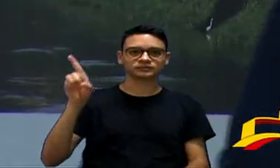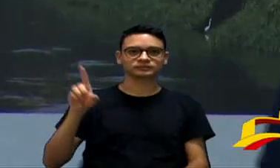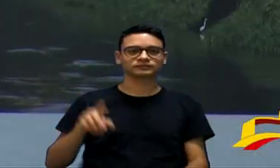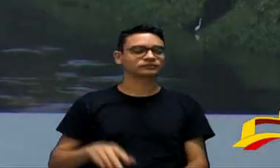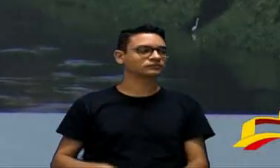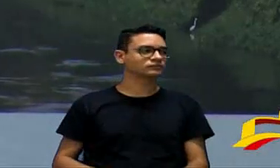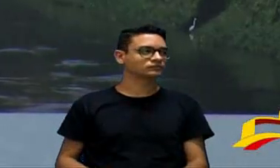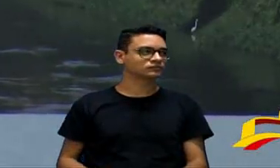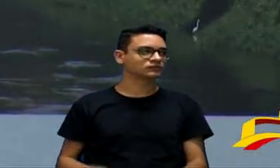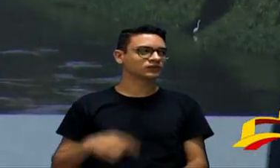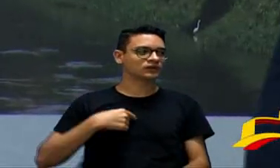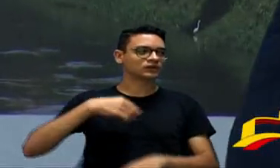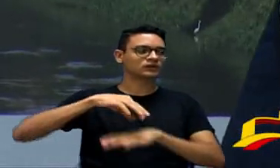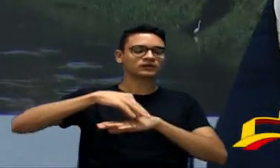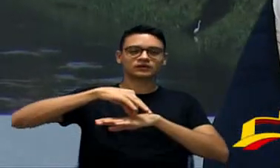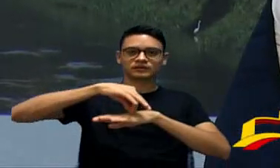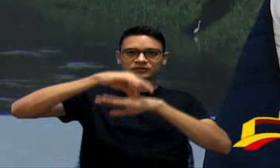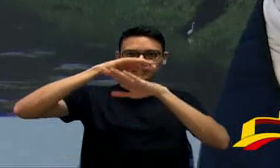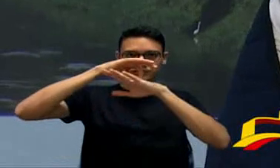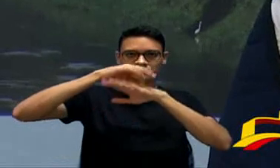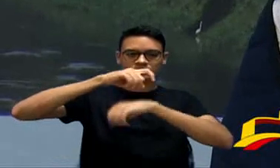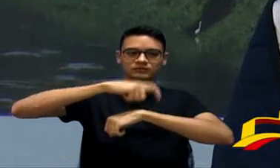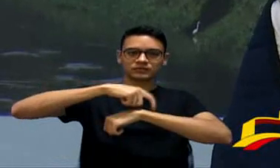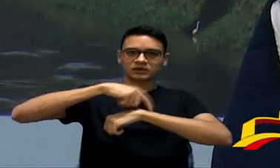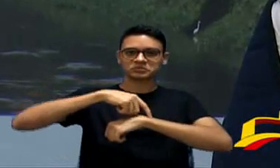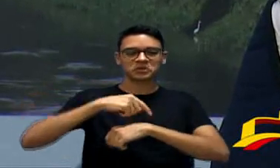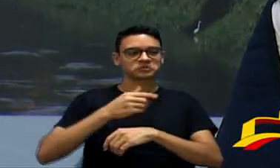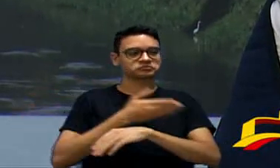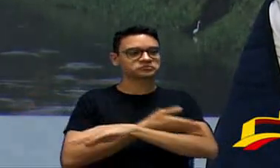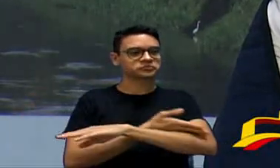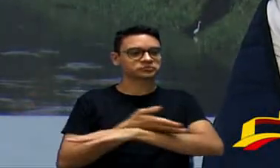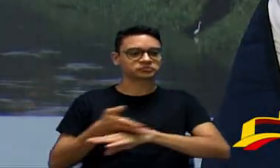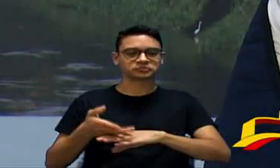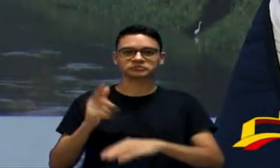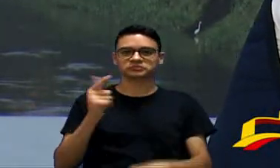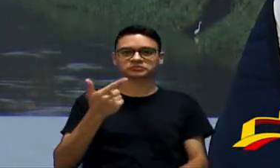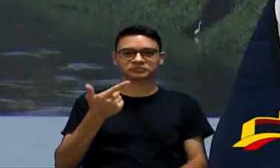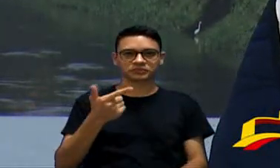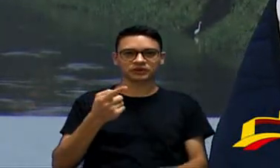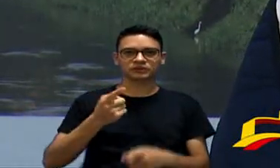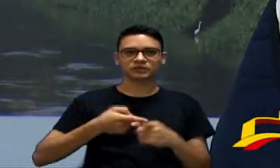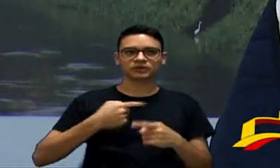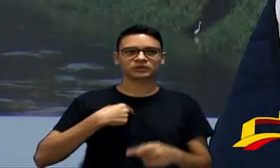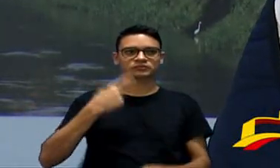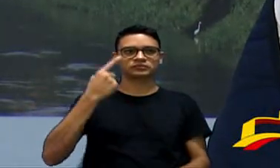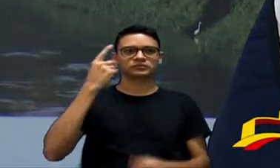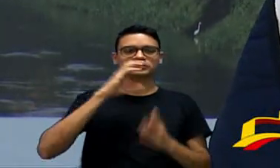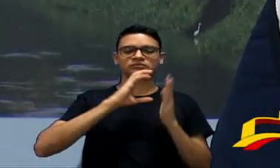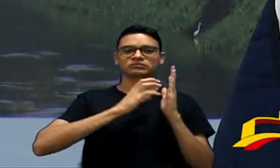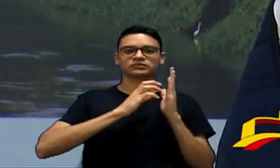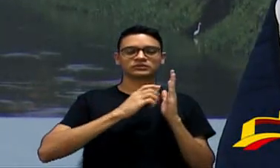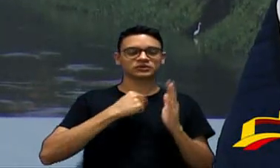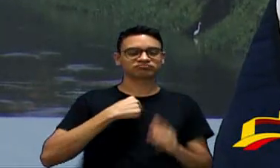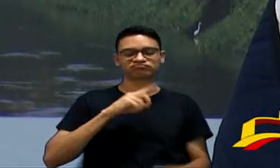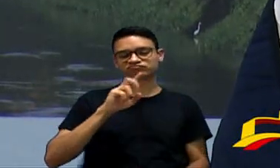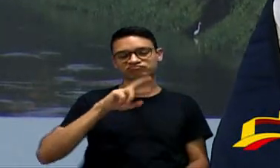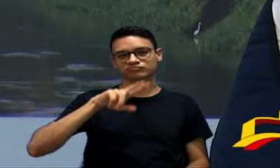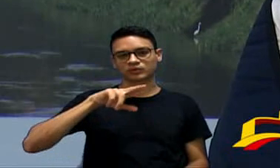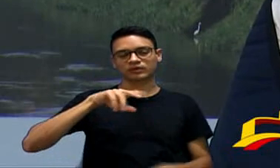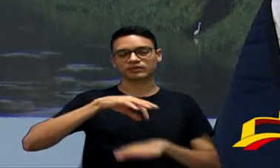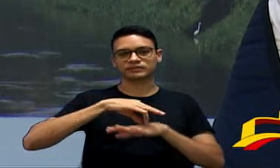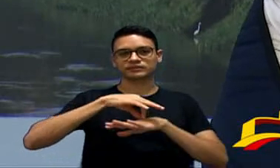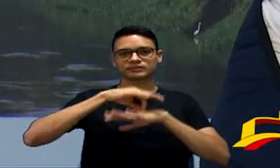Presidente, eu estou usando o tempo de líder hoje, não é comum que eu o faça, primeiro porque eu não sou líder do partido, e para que